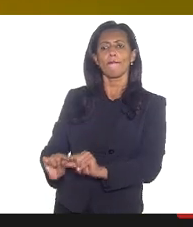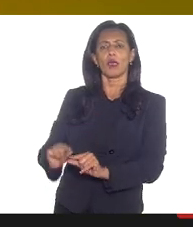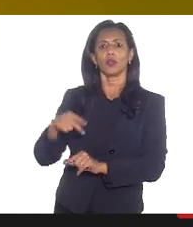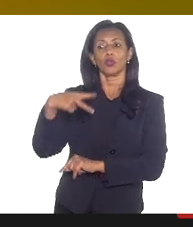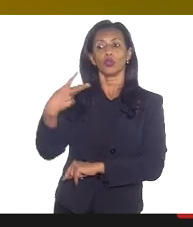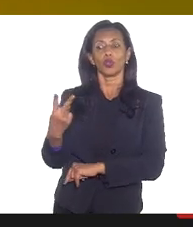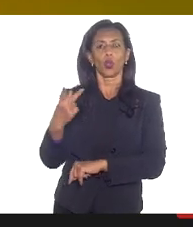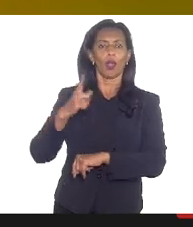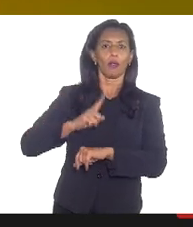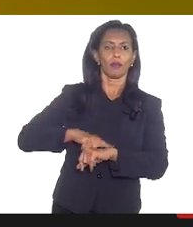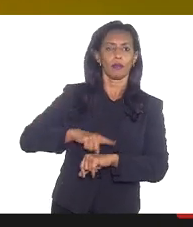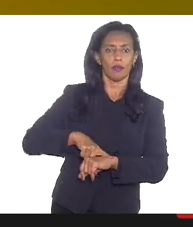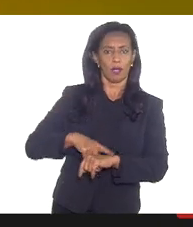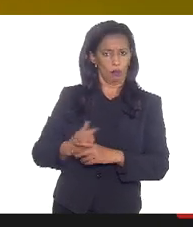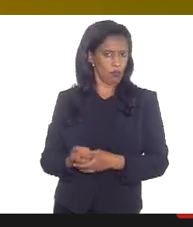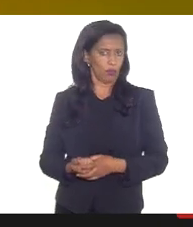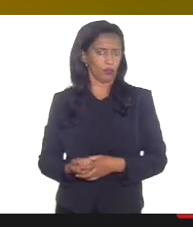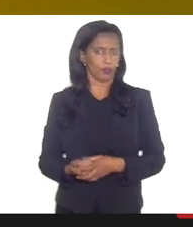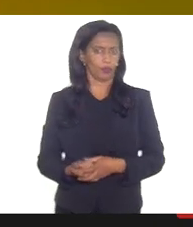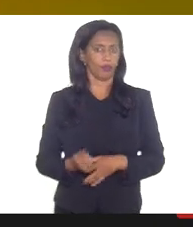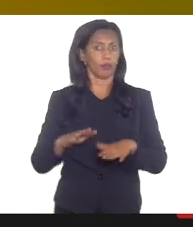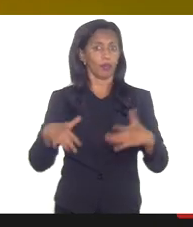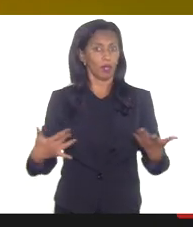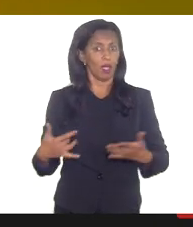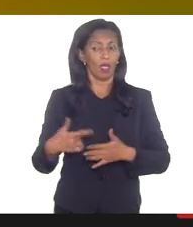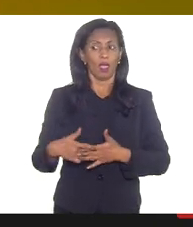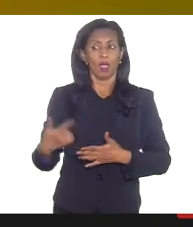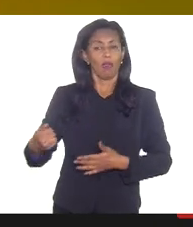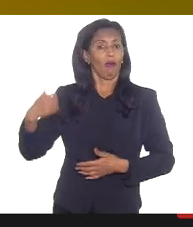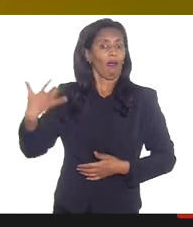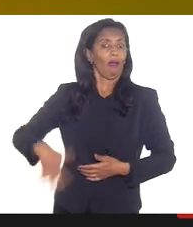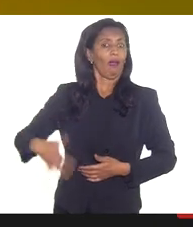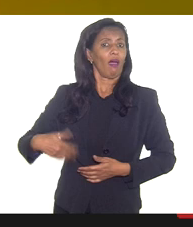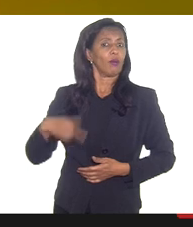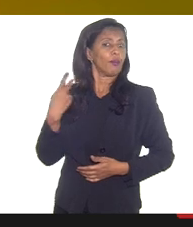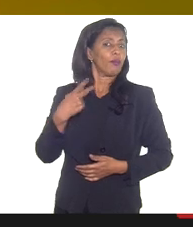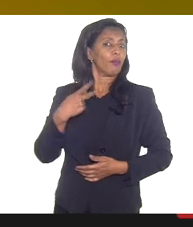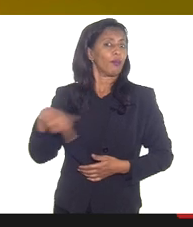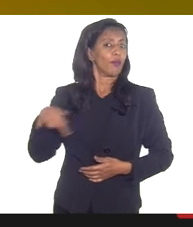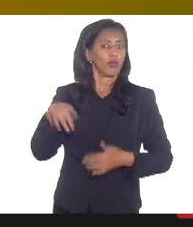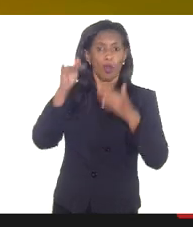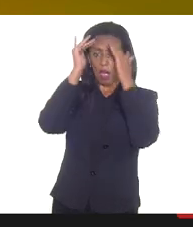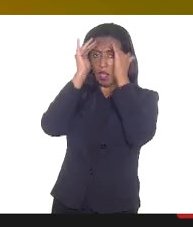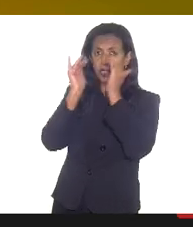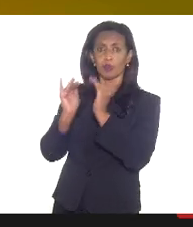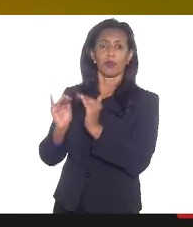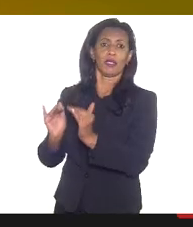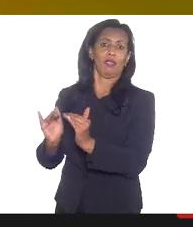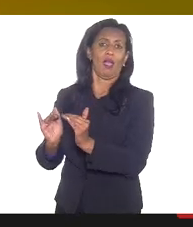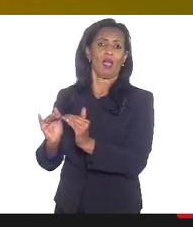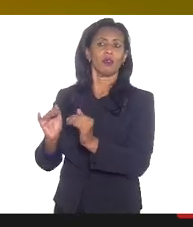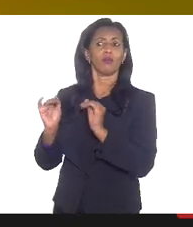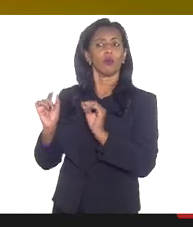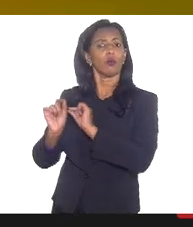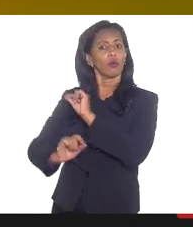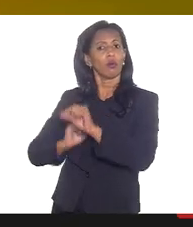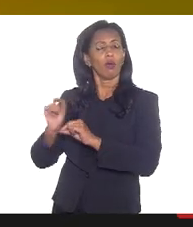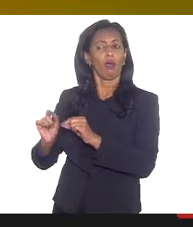dois tempos. E algo que é muito caro aos professores, que é que seja respeitada a